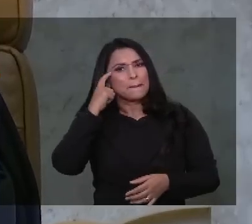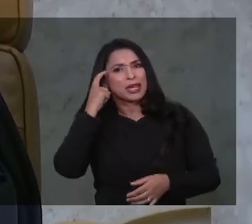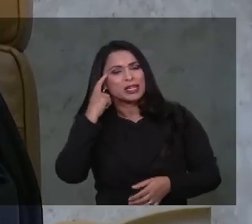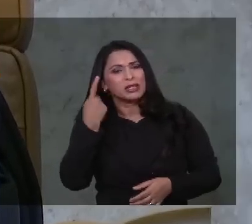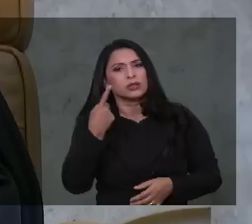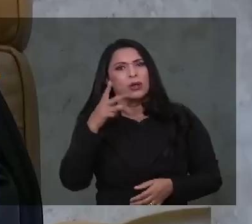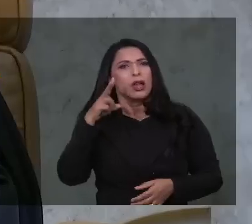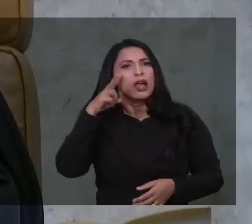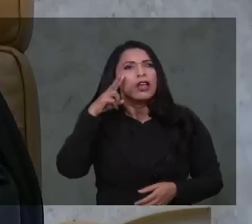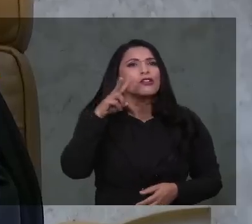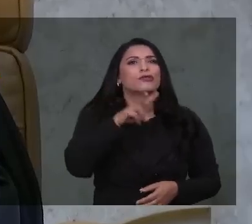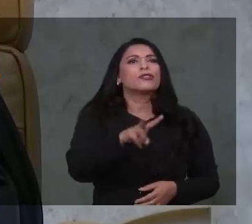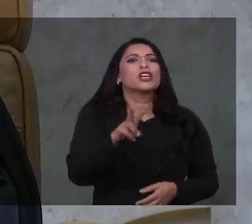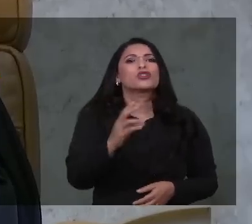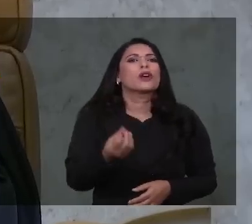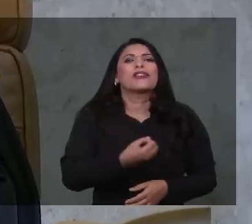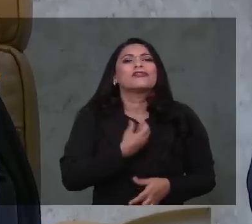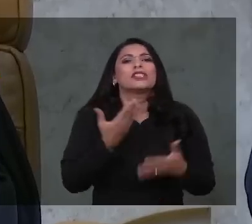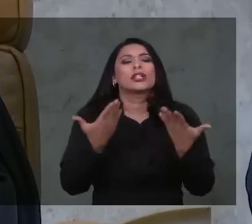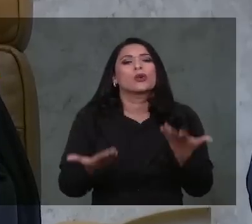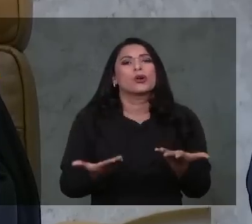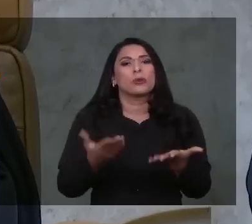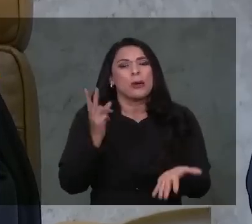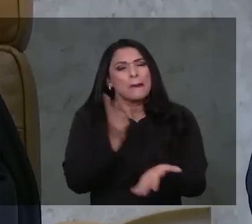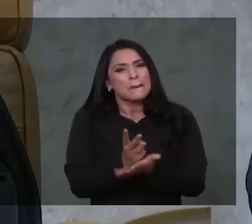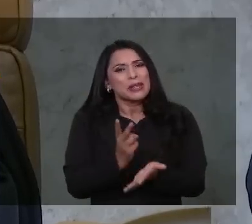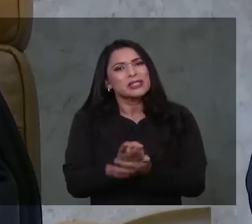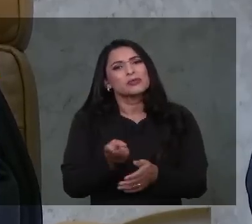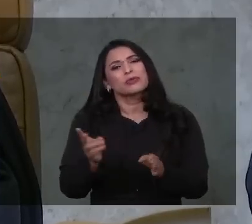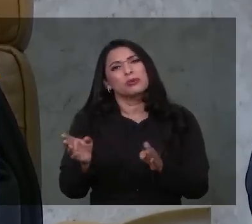da vida, mesmo na adversidade.